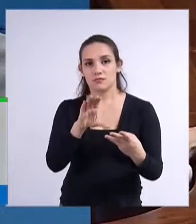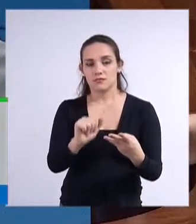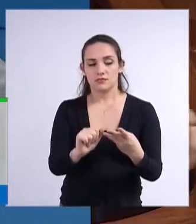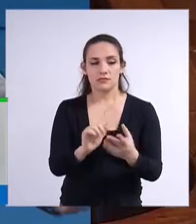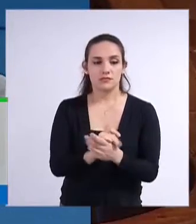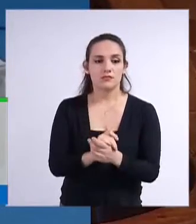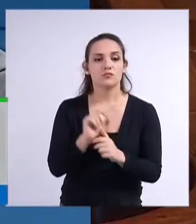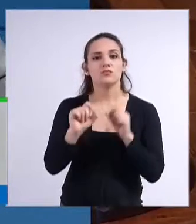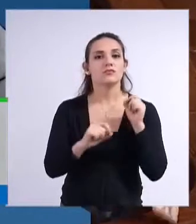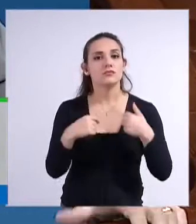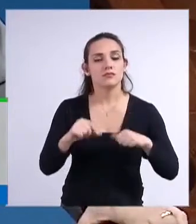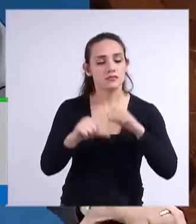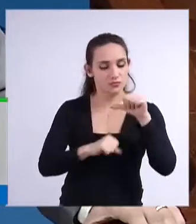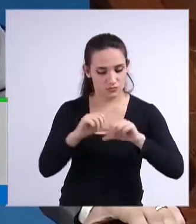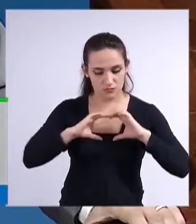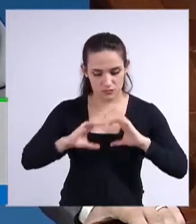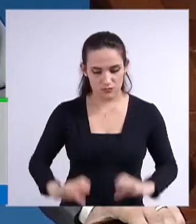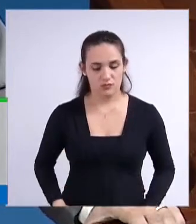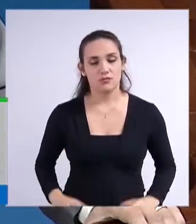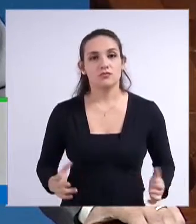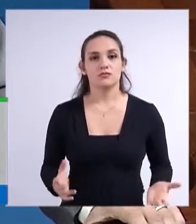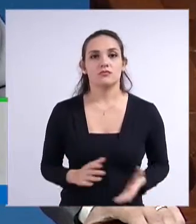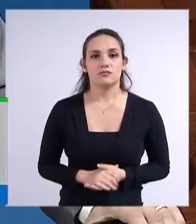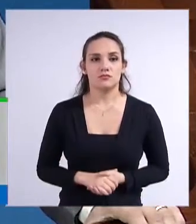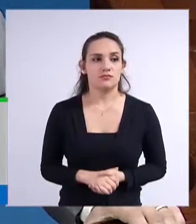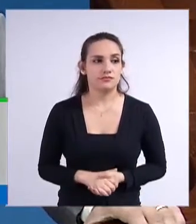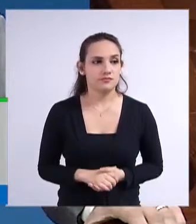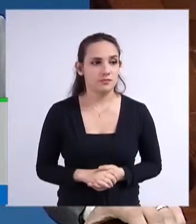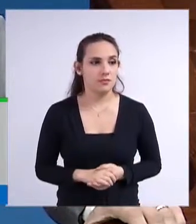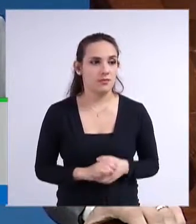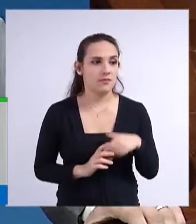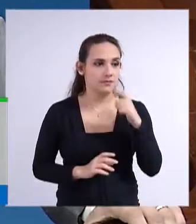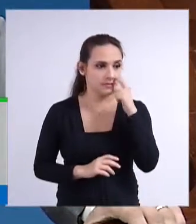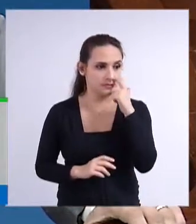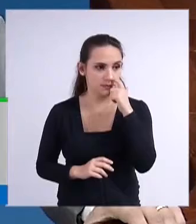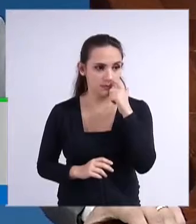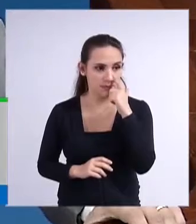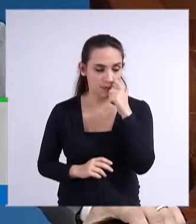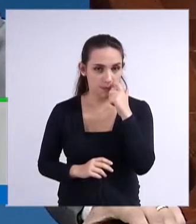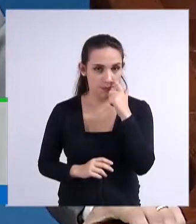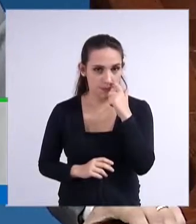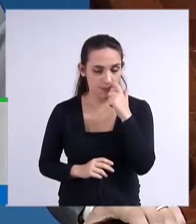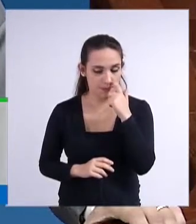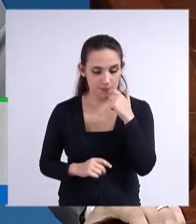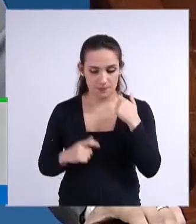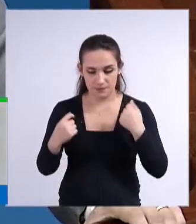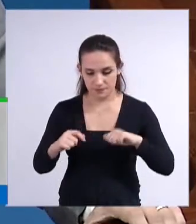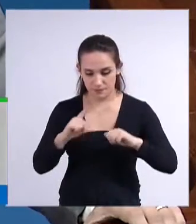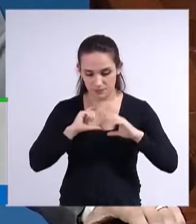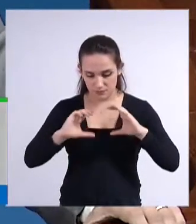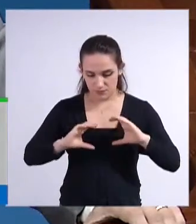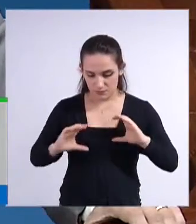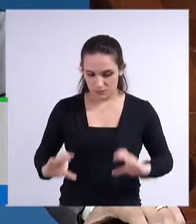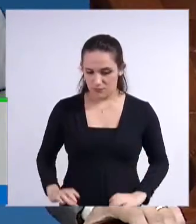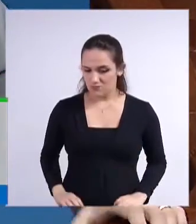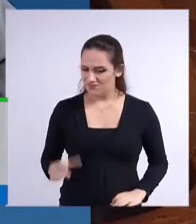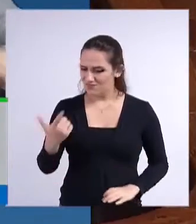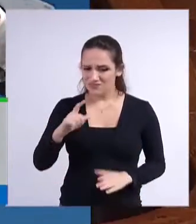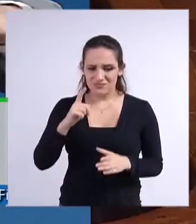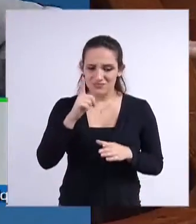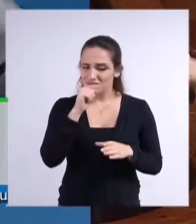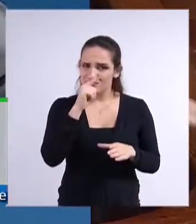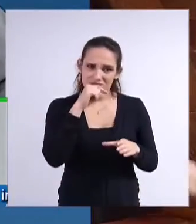nós precisamos mudar nossos hábitos. Ter o hábito de não ter água